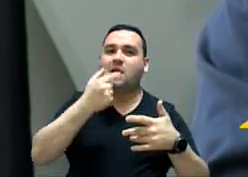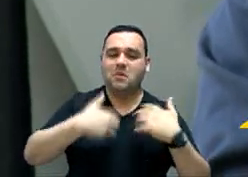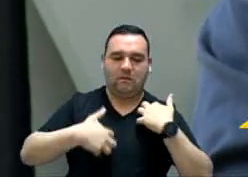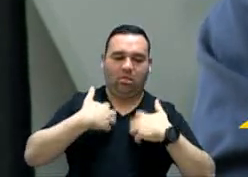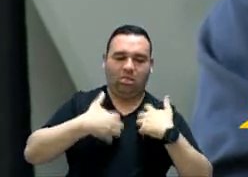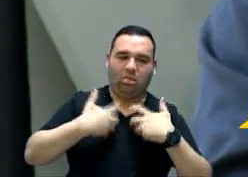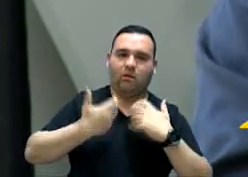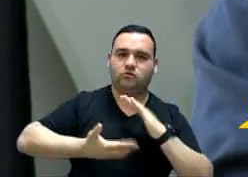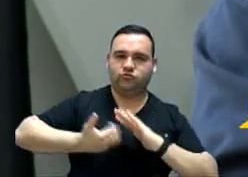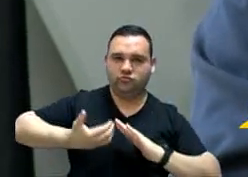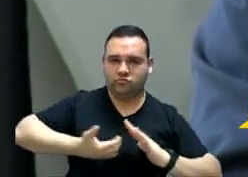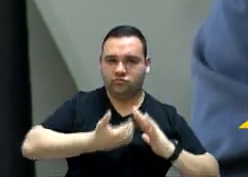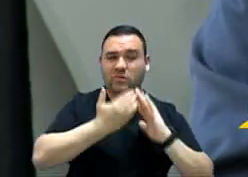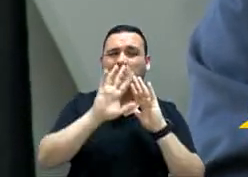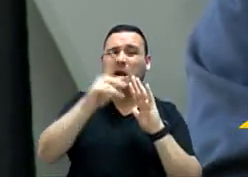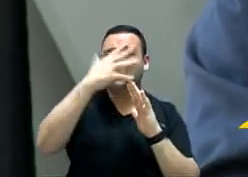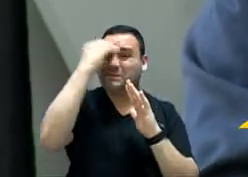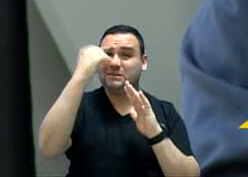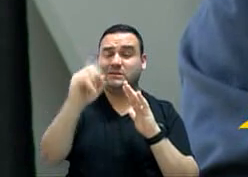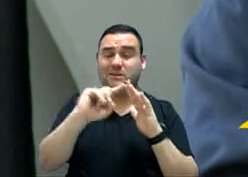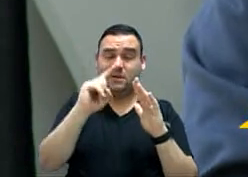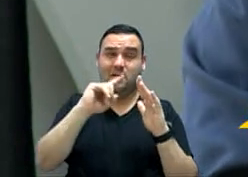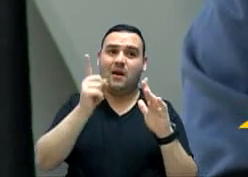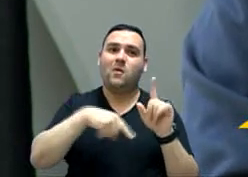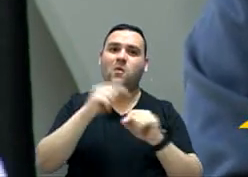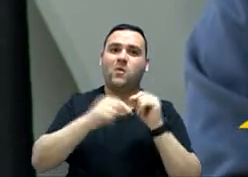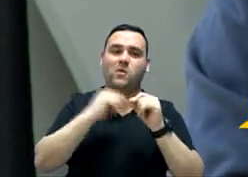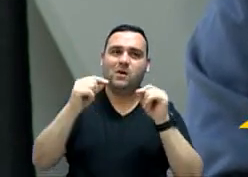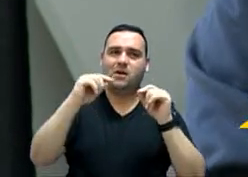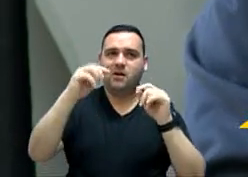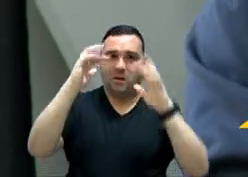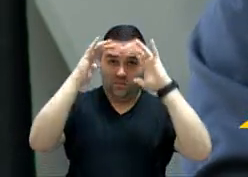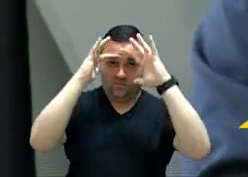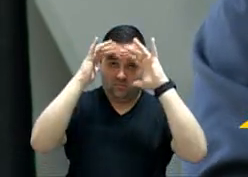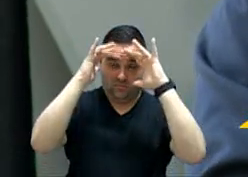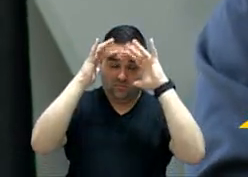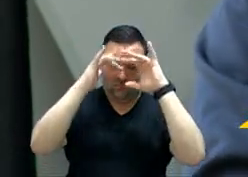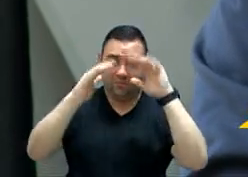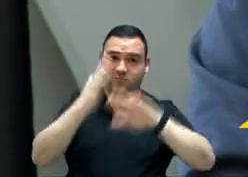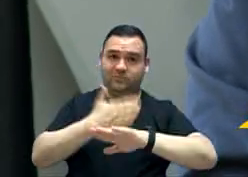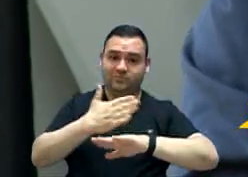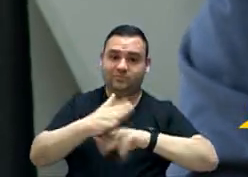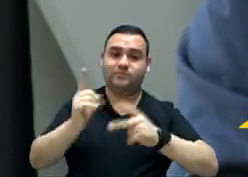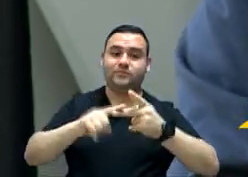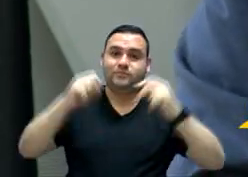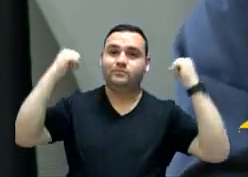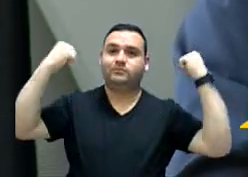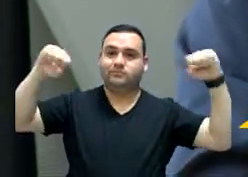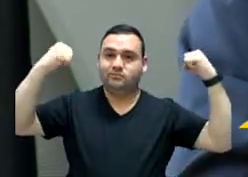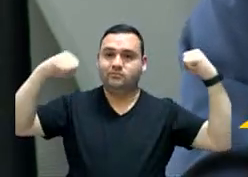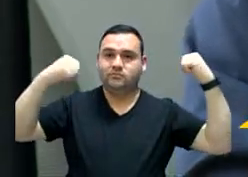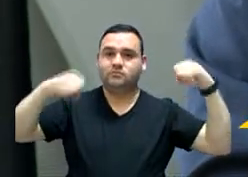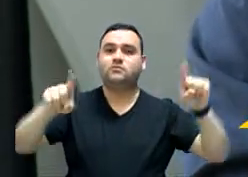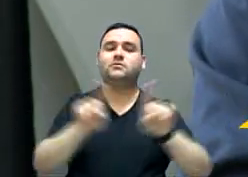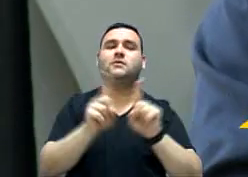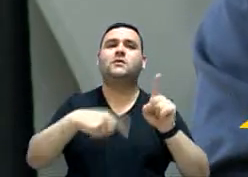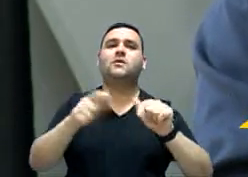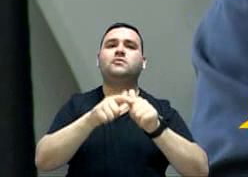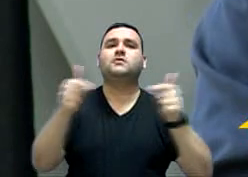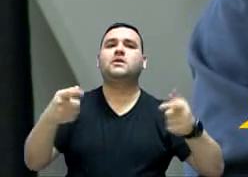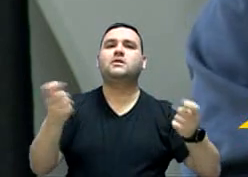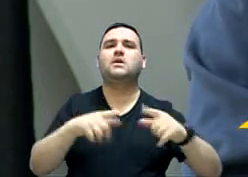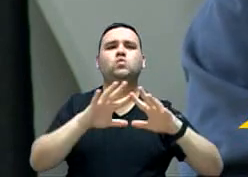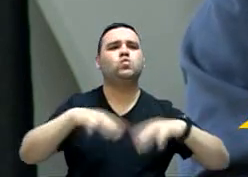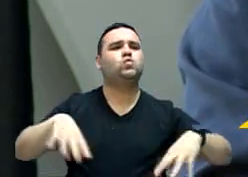ansiolíticos, mas não podemos esquecer a psicoterapia e o exercício físico. E, em se tratando de exercício físico, nós expandimos também